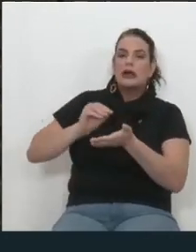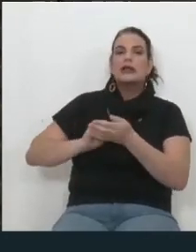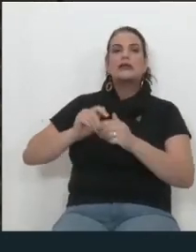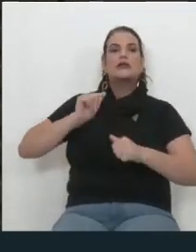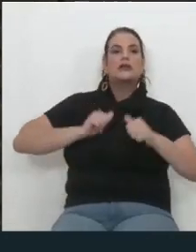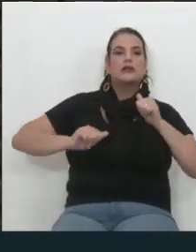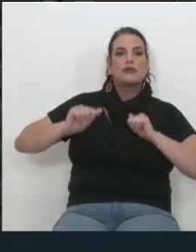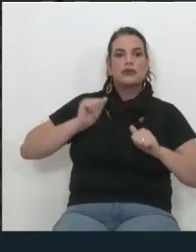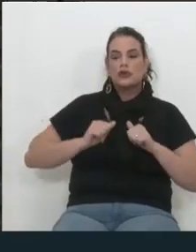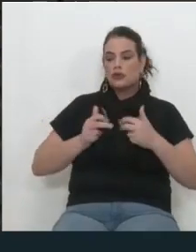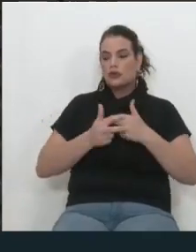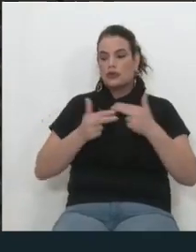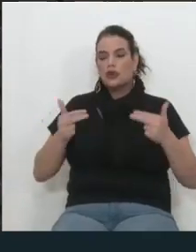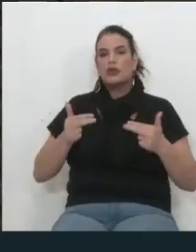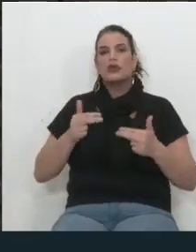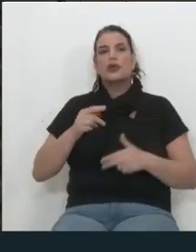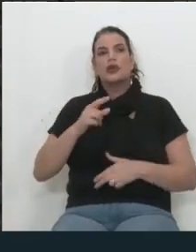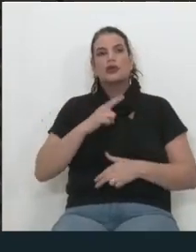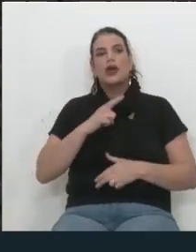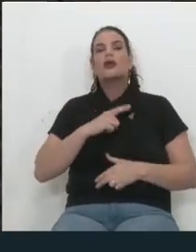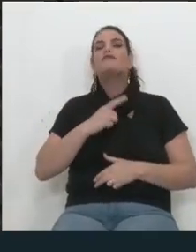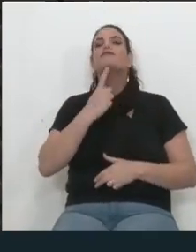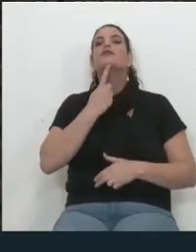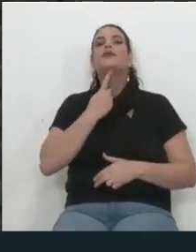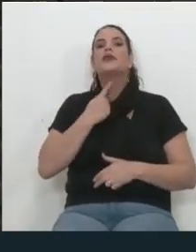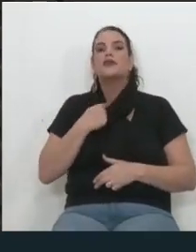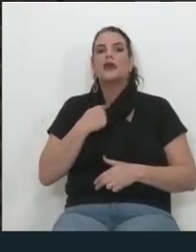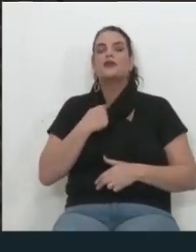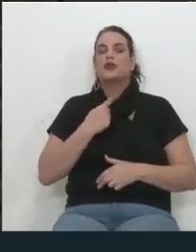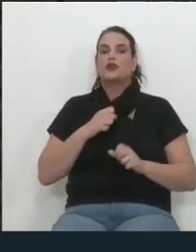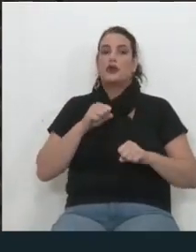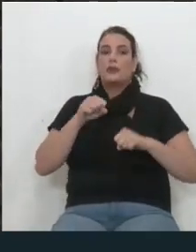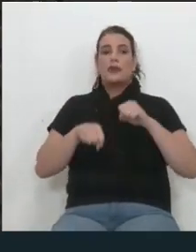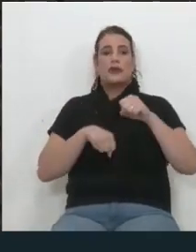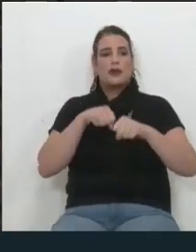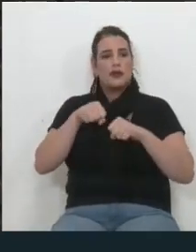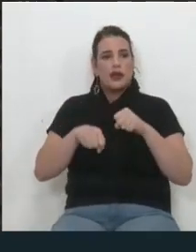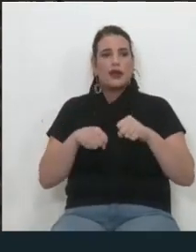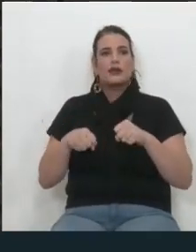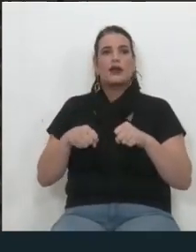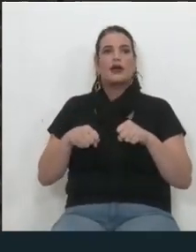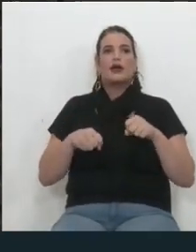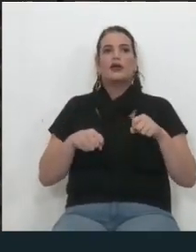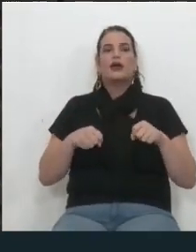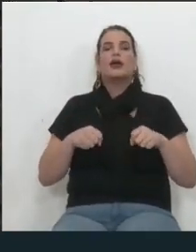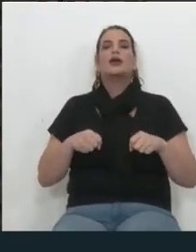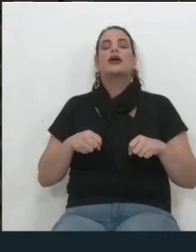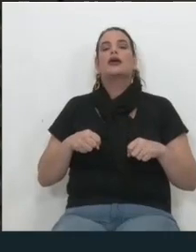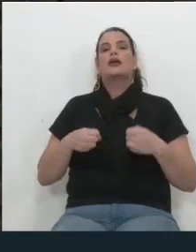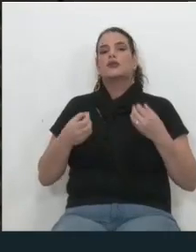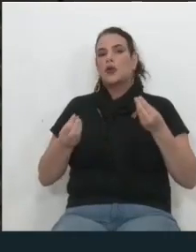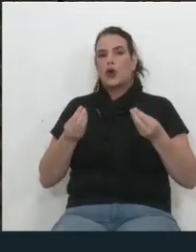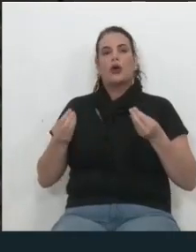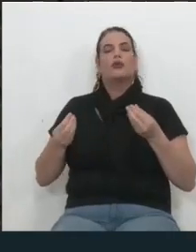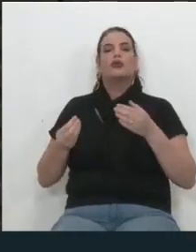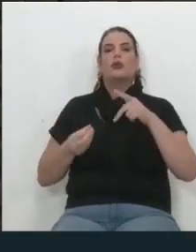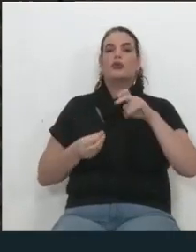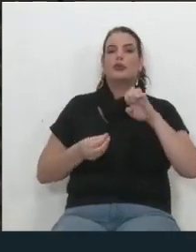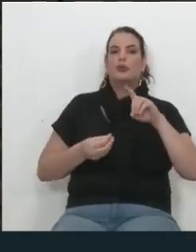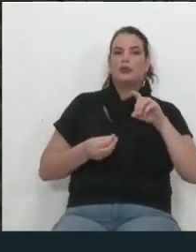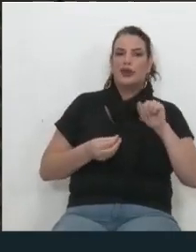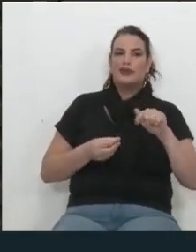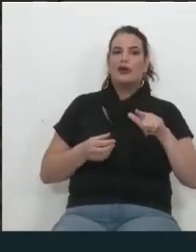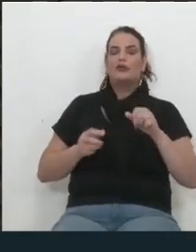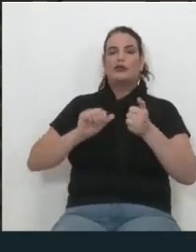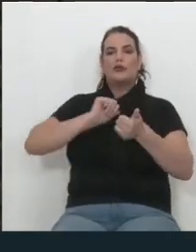transita de bicicleta para o pedal, como eles falam, para o